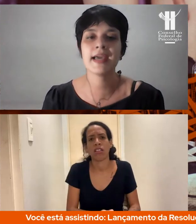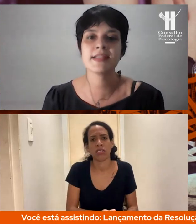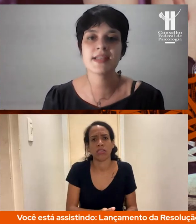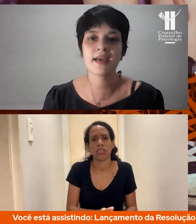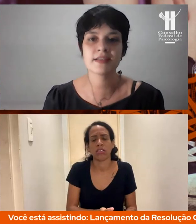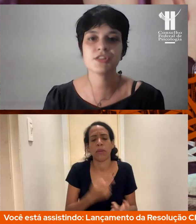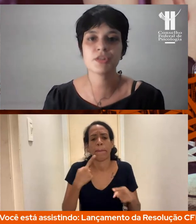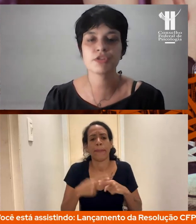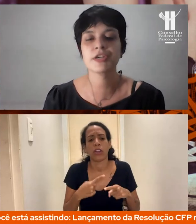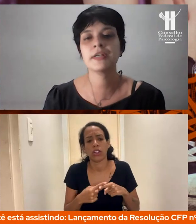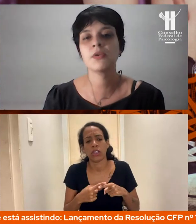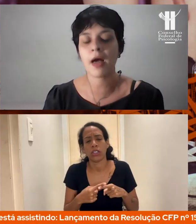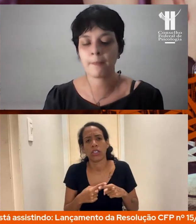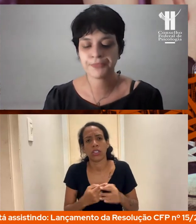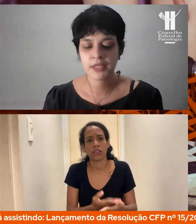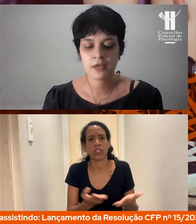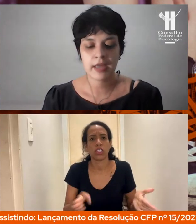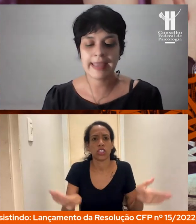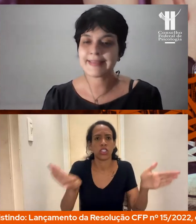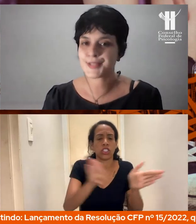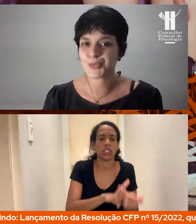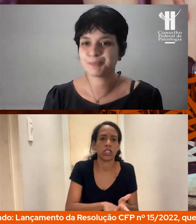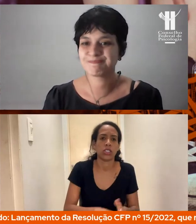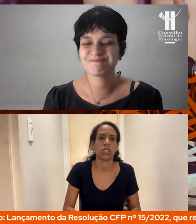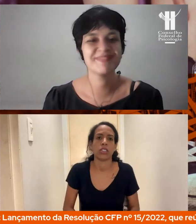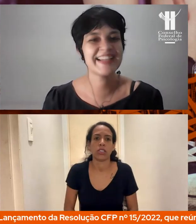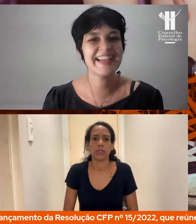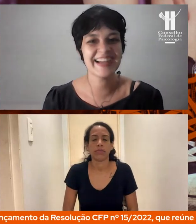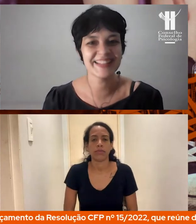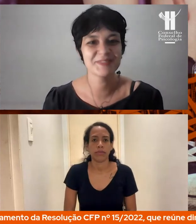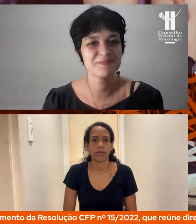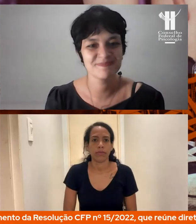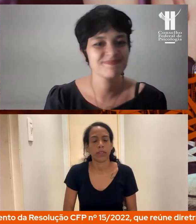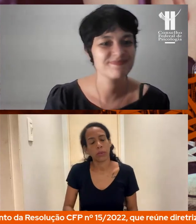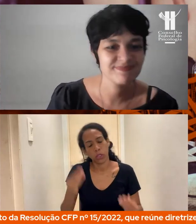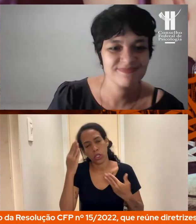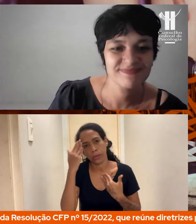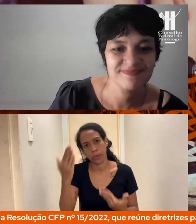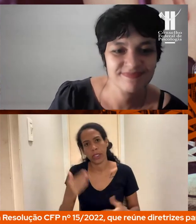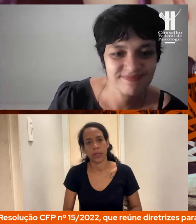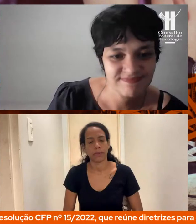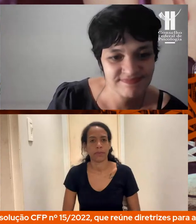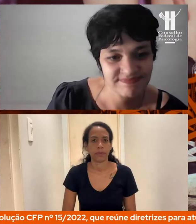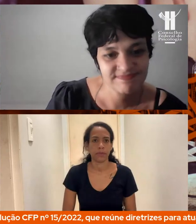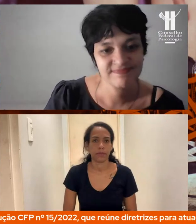que eles e elas estão chegando lá. É isso. Obrigada.